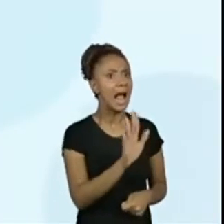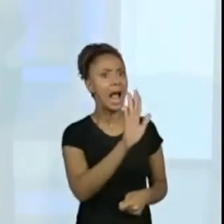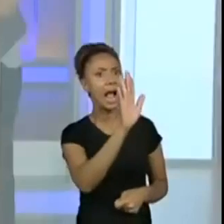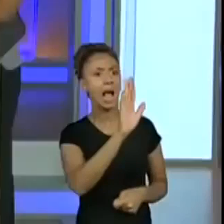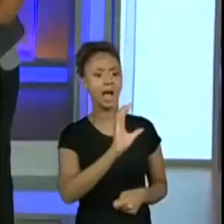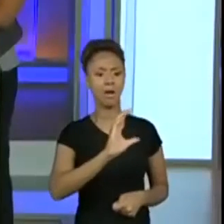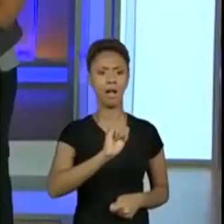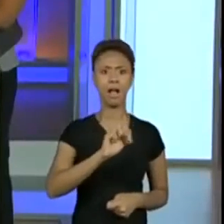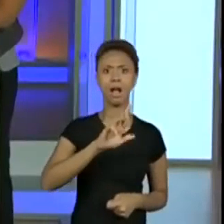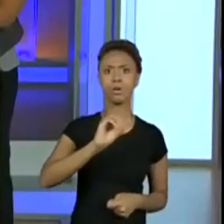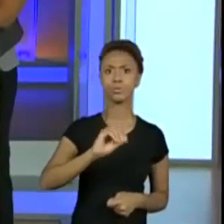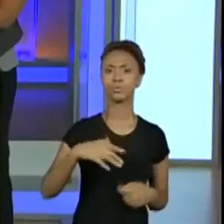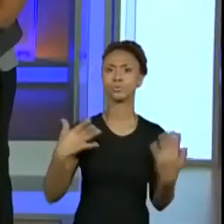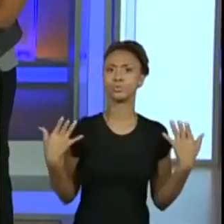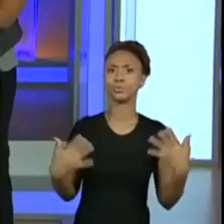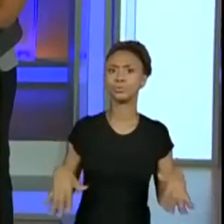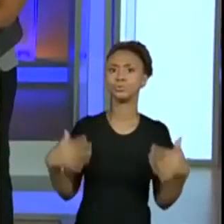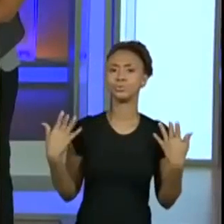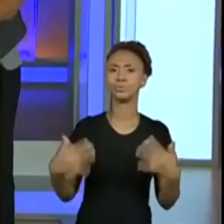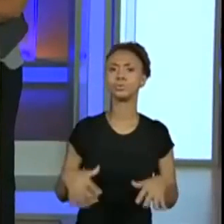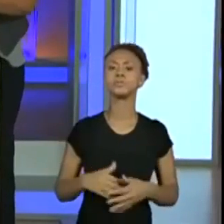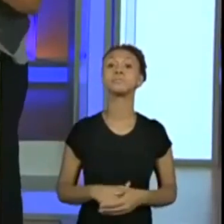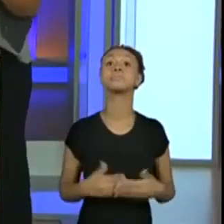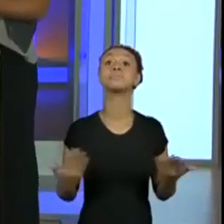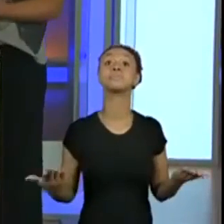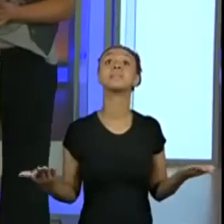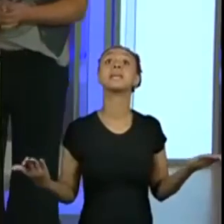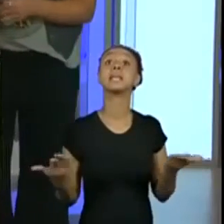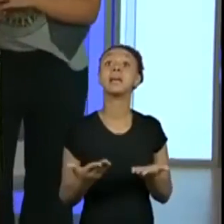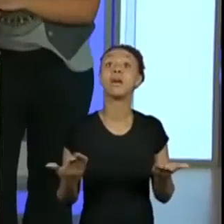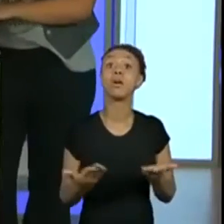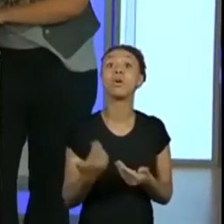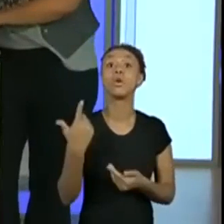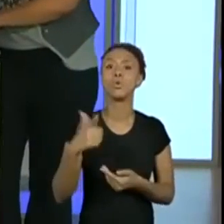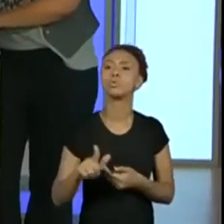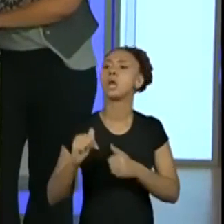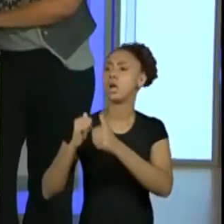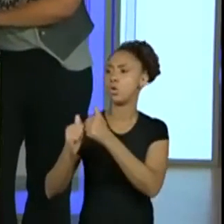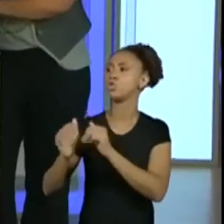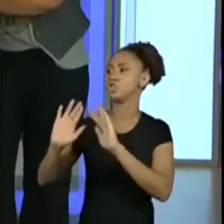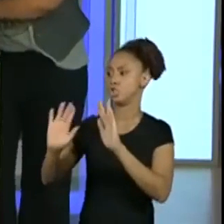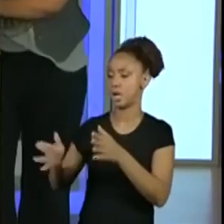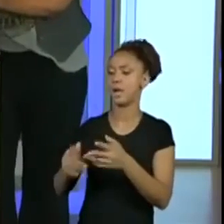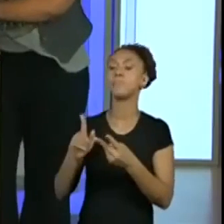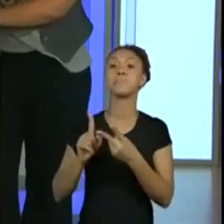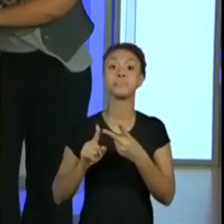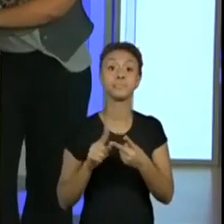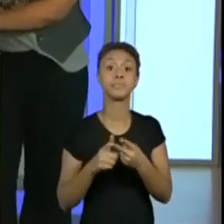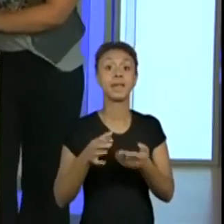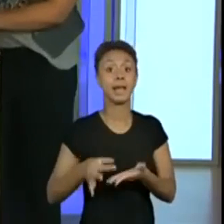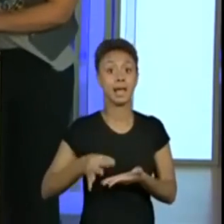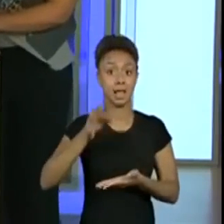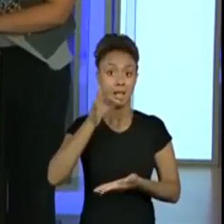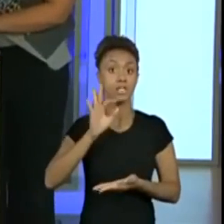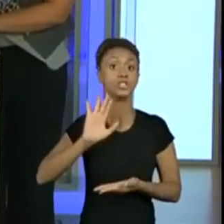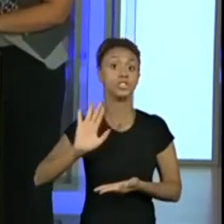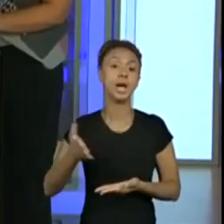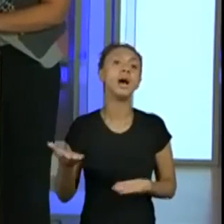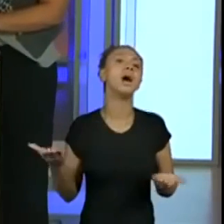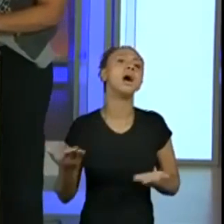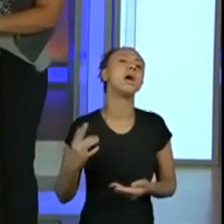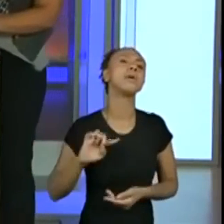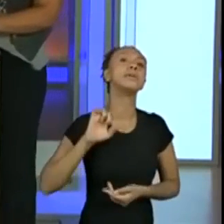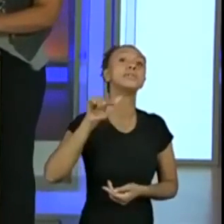qual o próximo produto está na nossa lista, hein, pessoal? Já compramos arroz, já compramos café. Isso. Qual o próximo